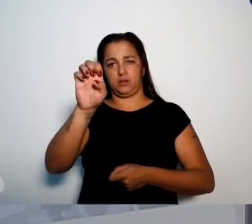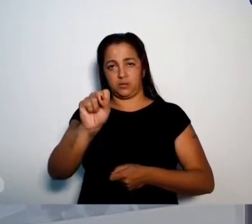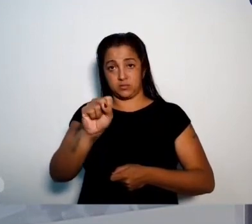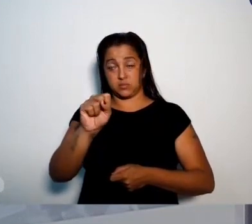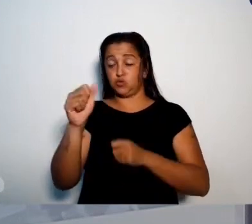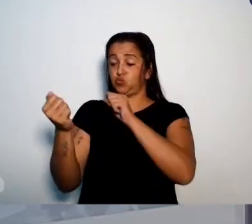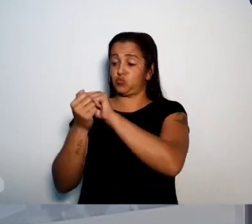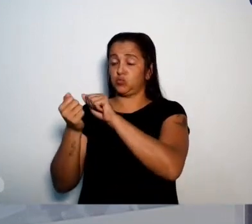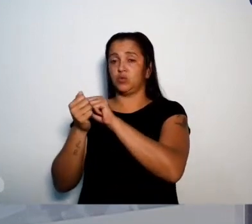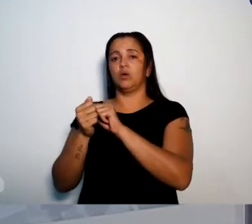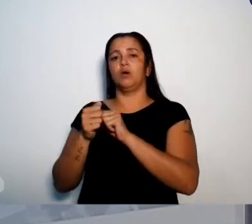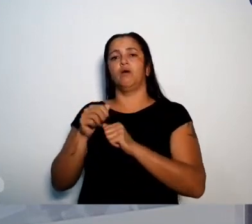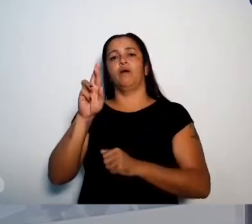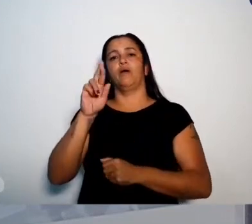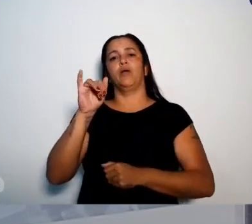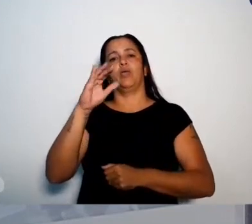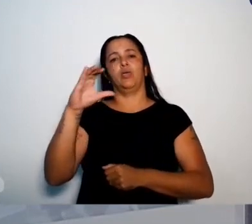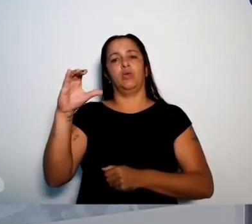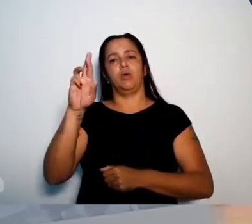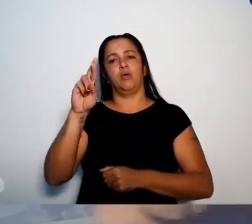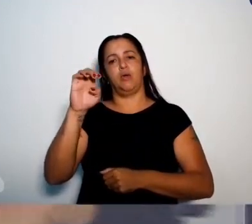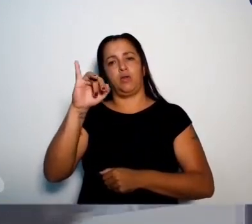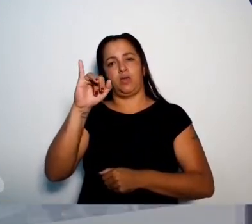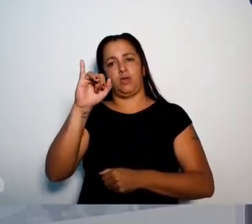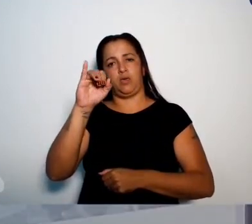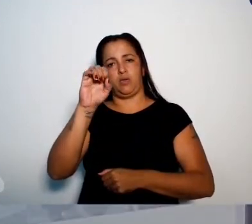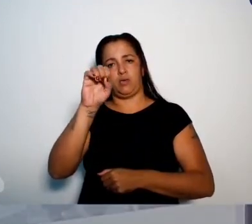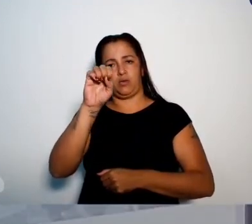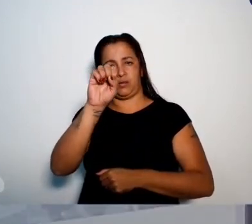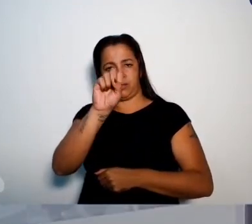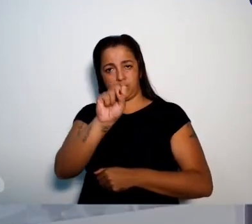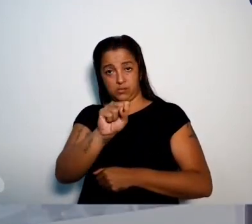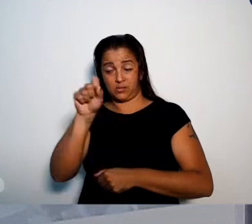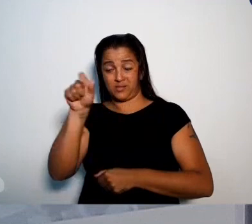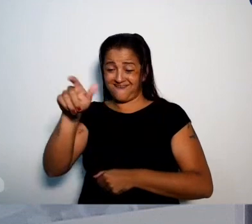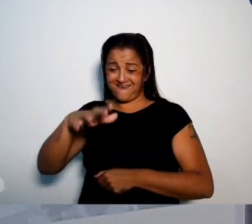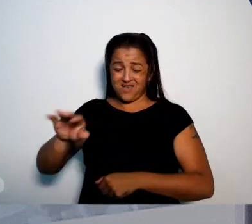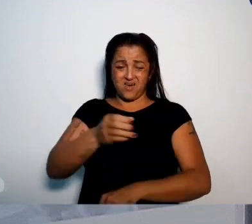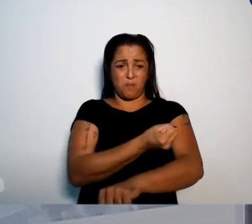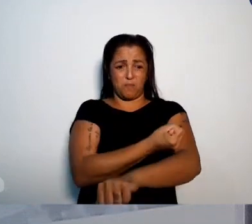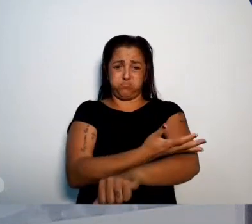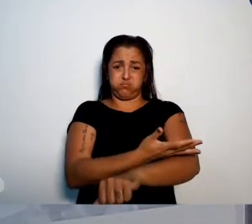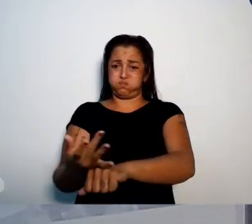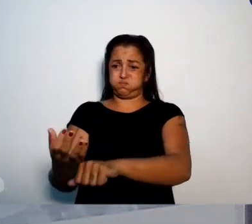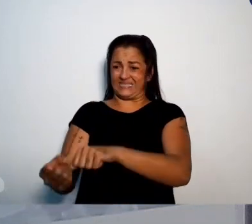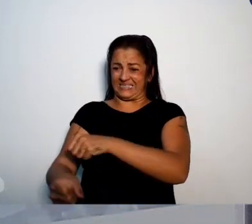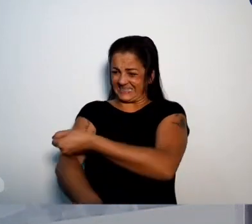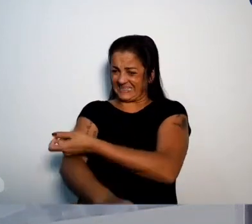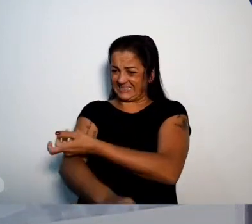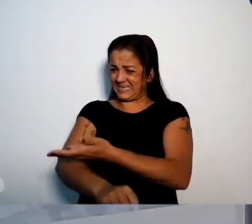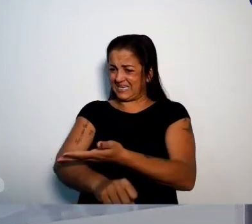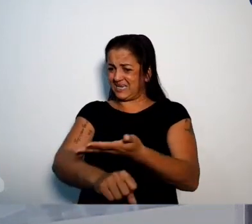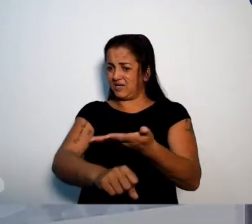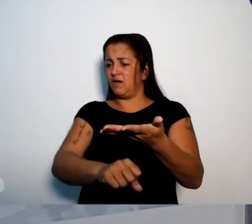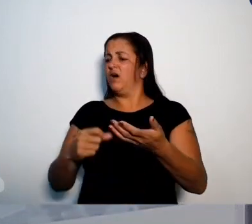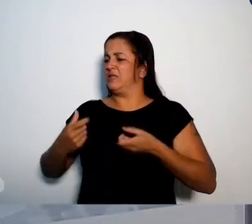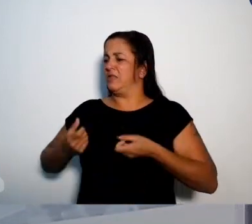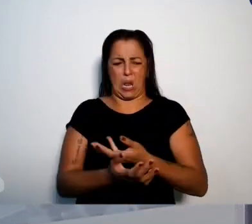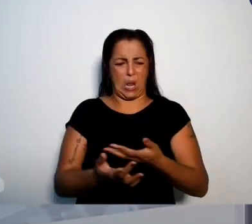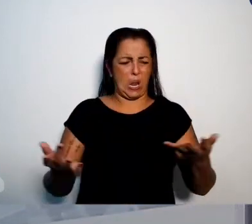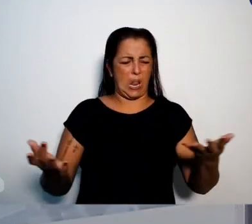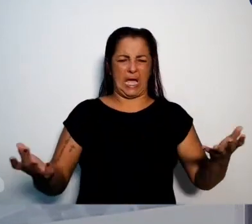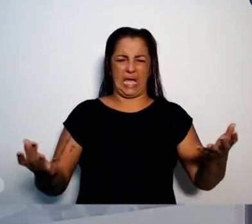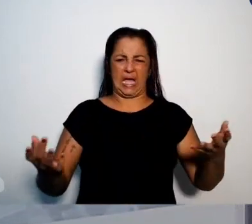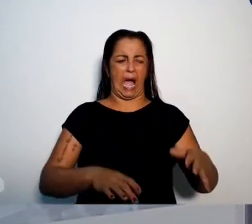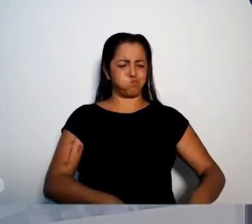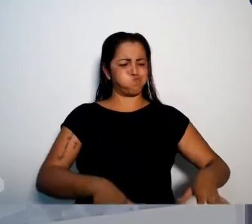Ali bastante mato no local, as pessoas com o mato alto acabam jogando lixo, e com isso o acúmulo de